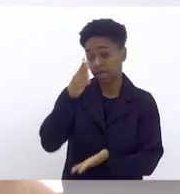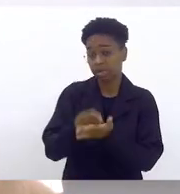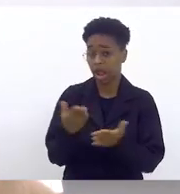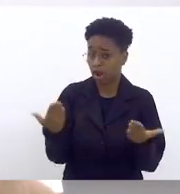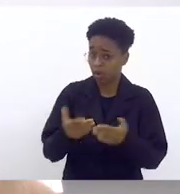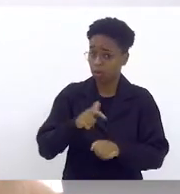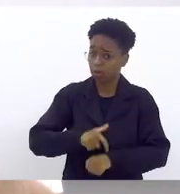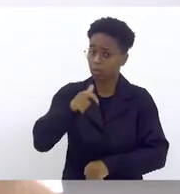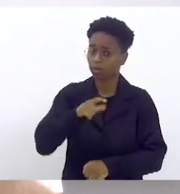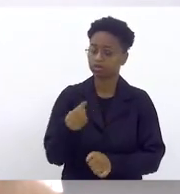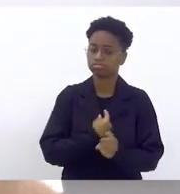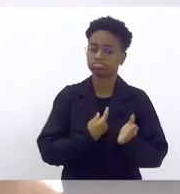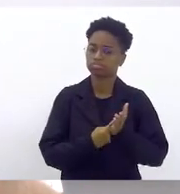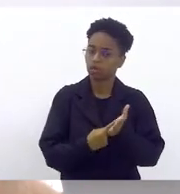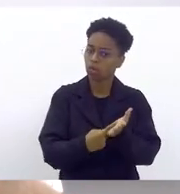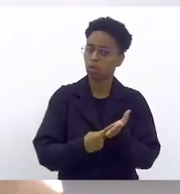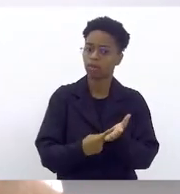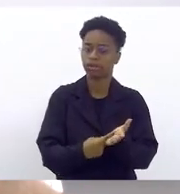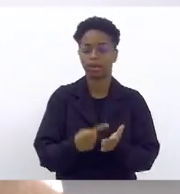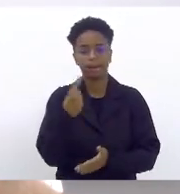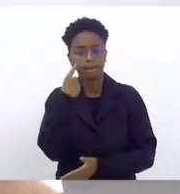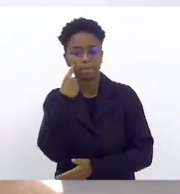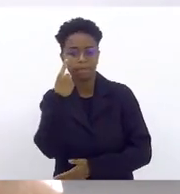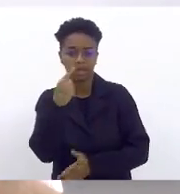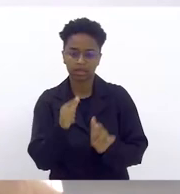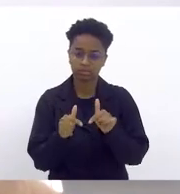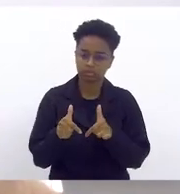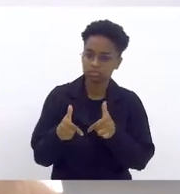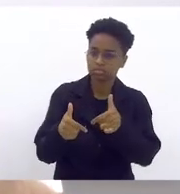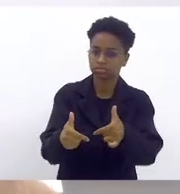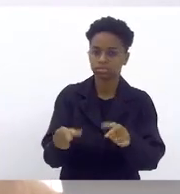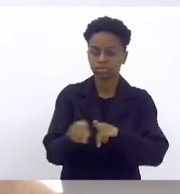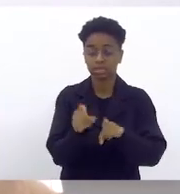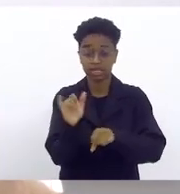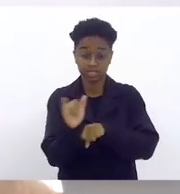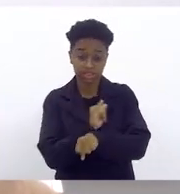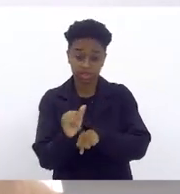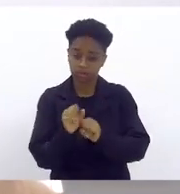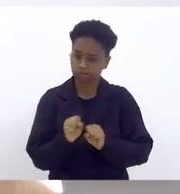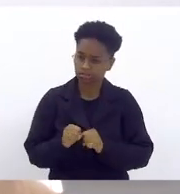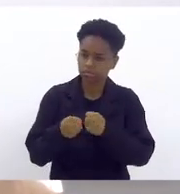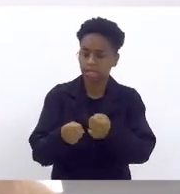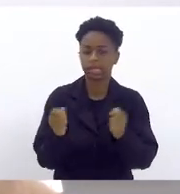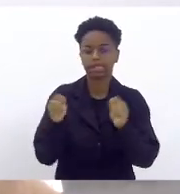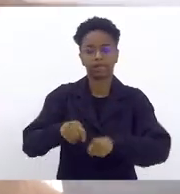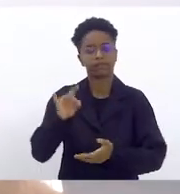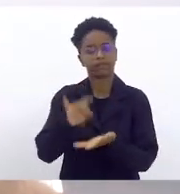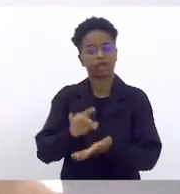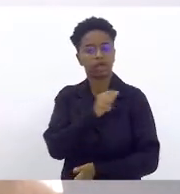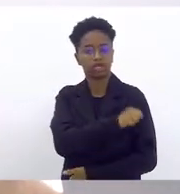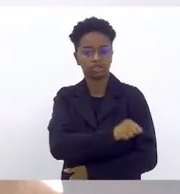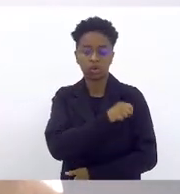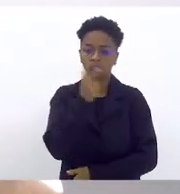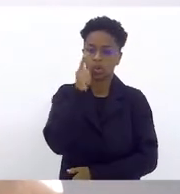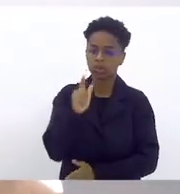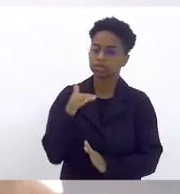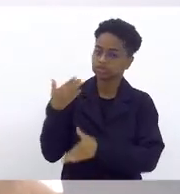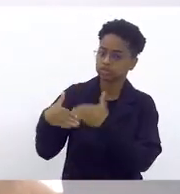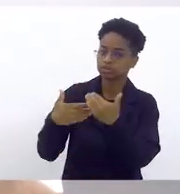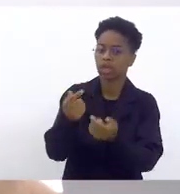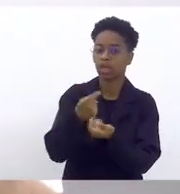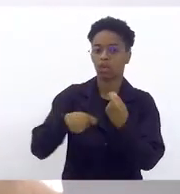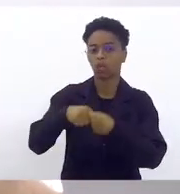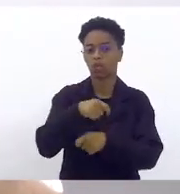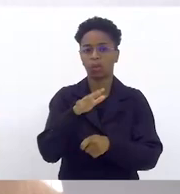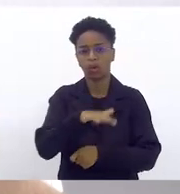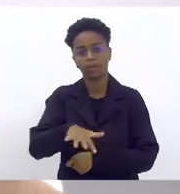que nós combinarmos é pensamento ação estratégias esportes para que o Rio de Janeiro possa desenvolver economicamente para